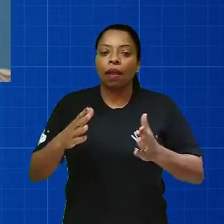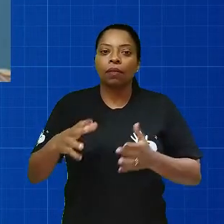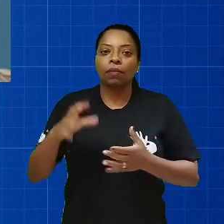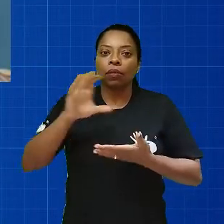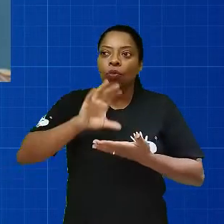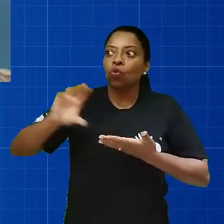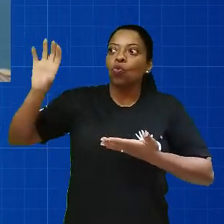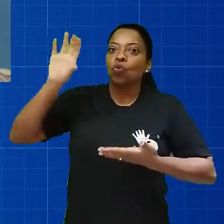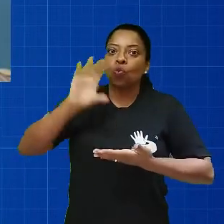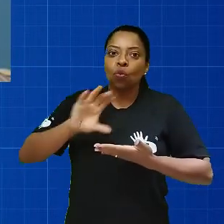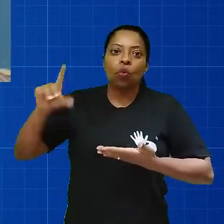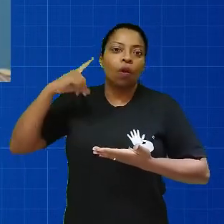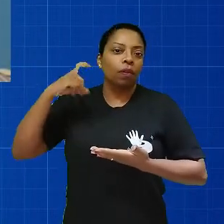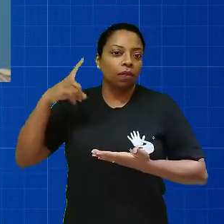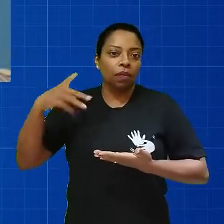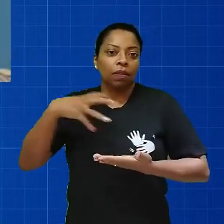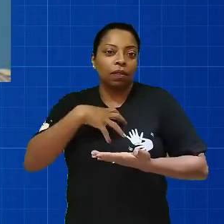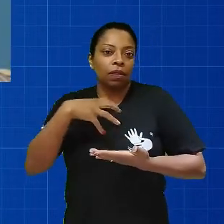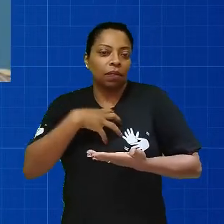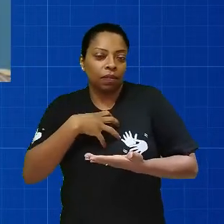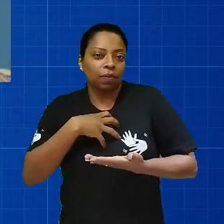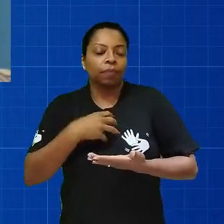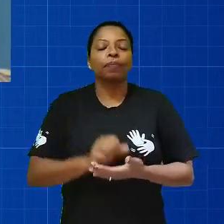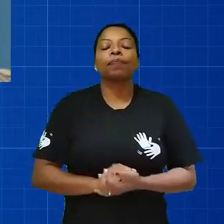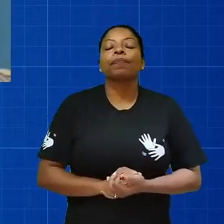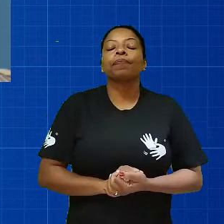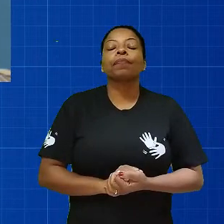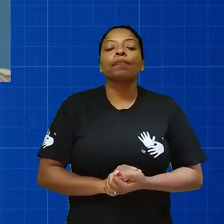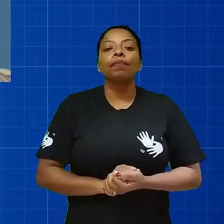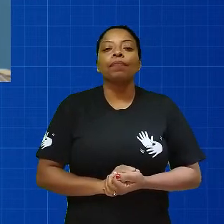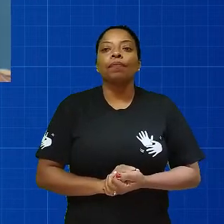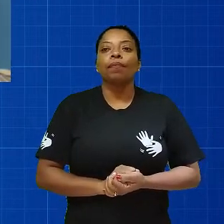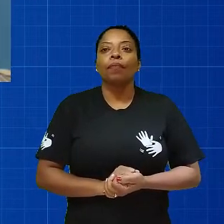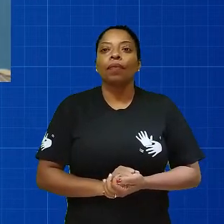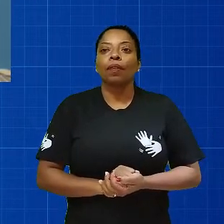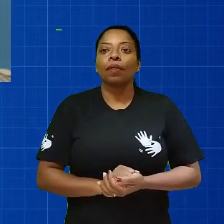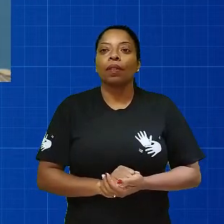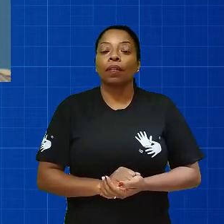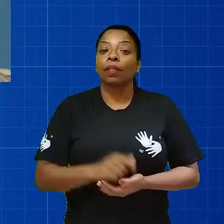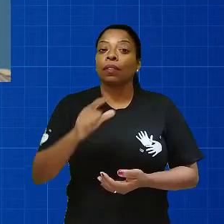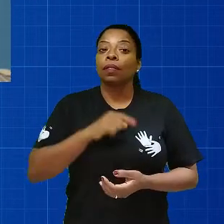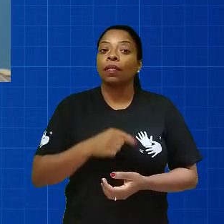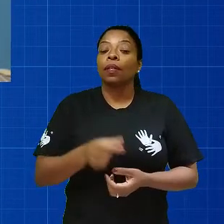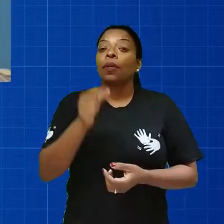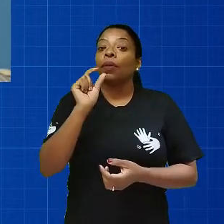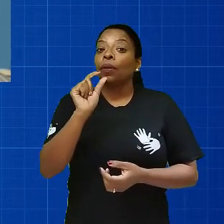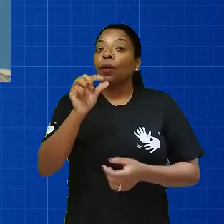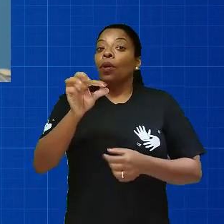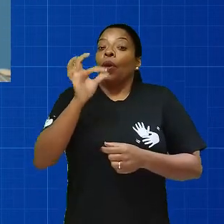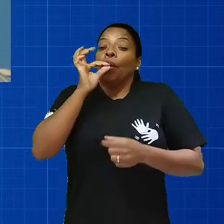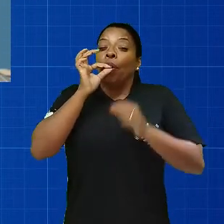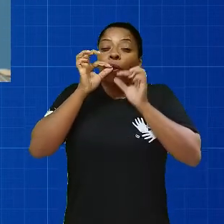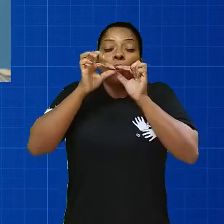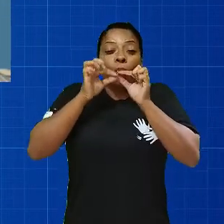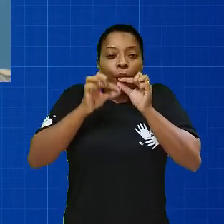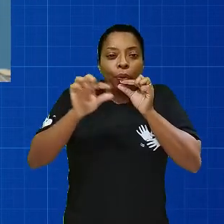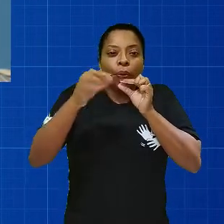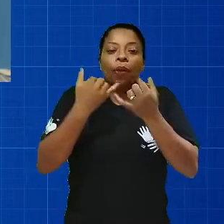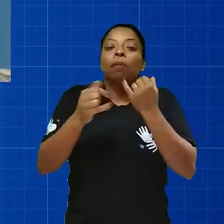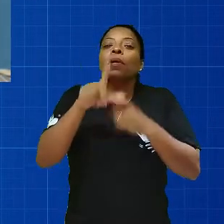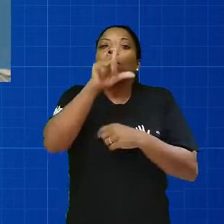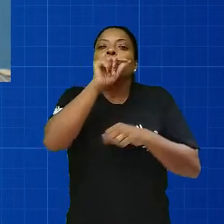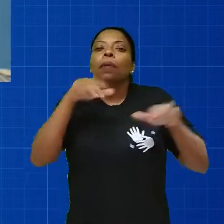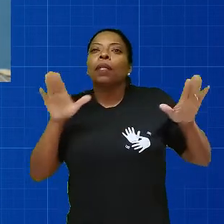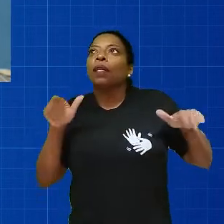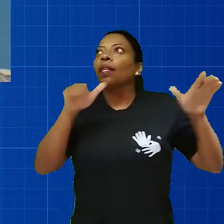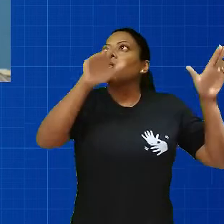som sai com mais intensidade. Perfeito. Além disso, temos esses apitos que